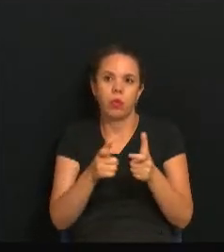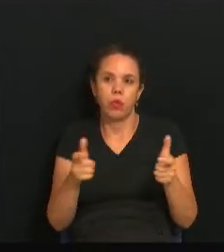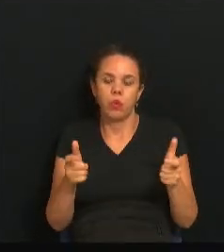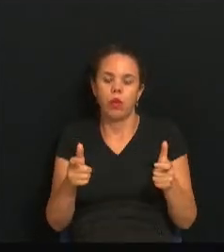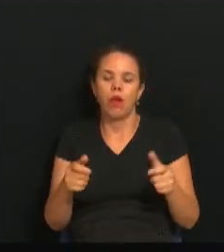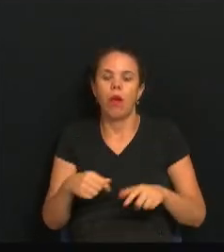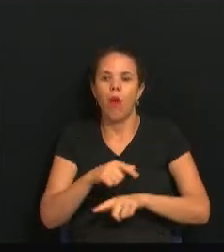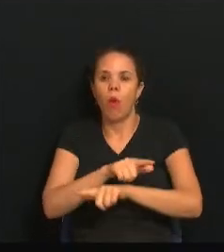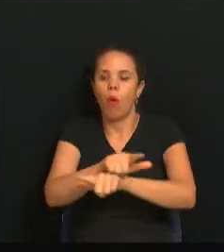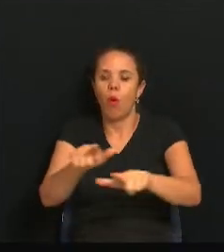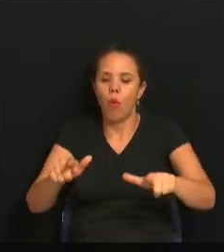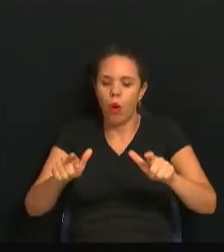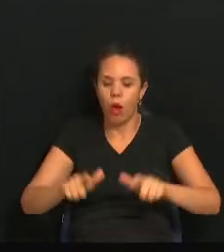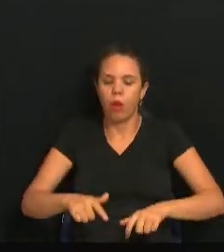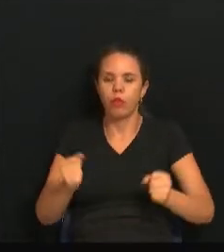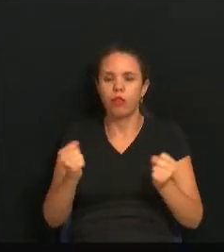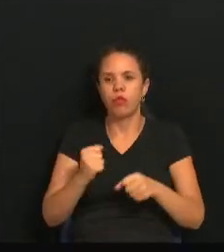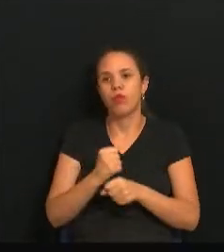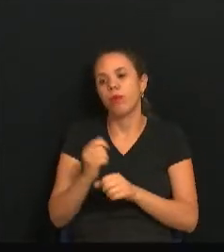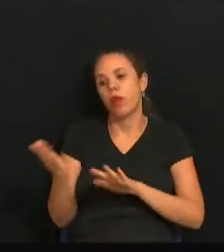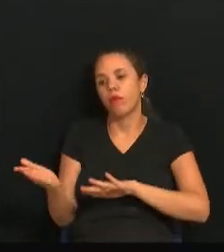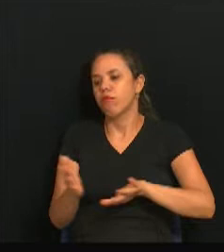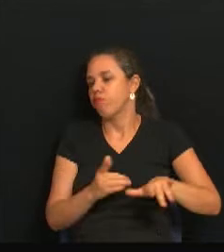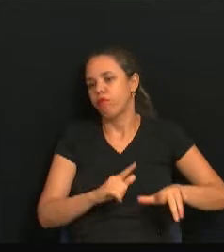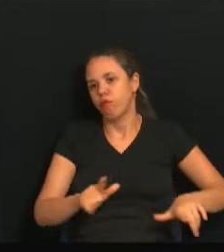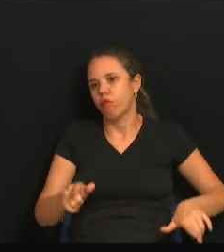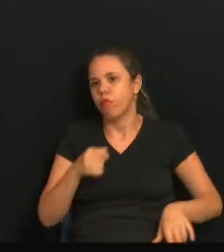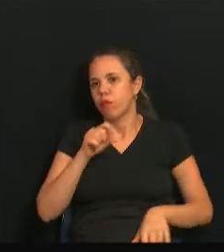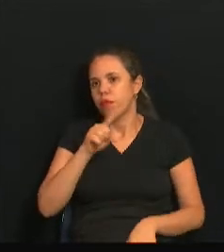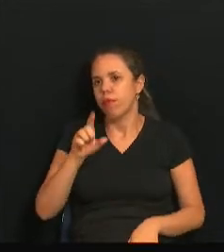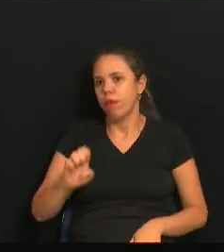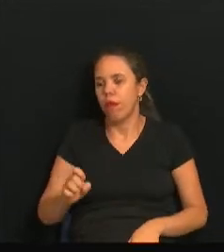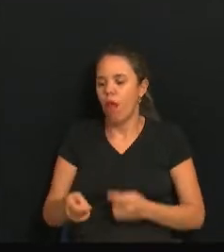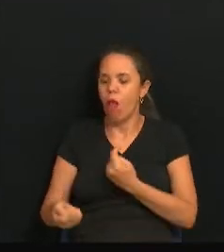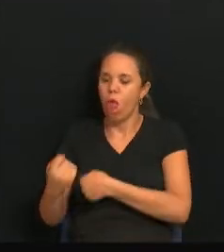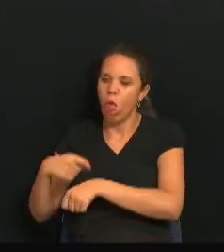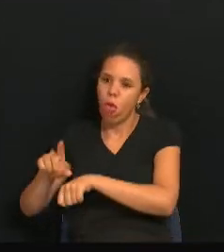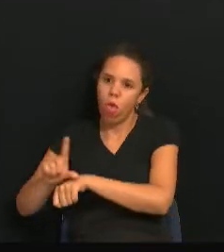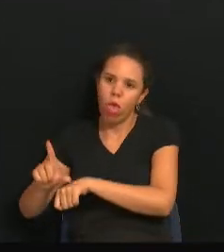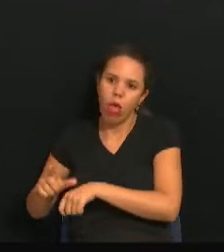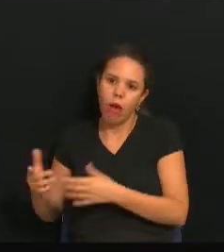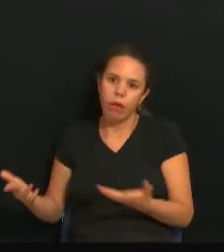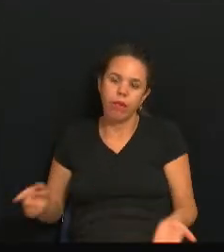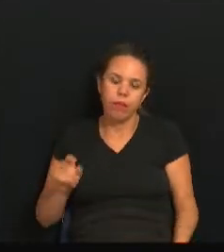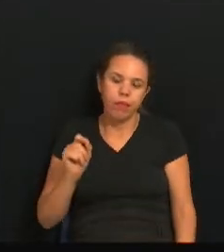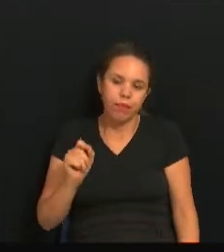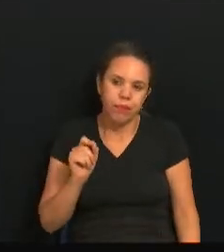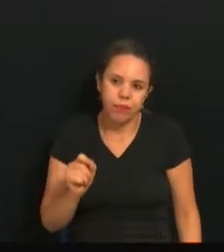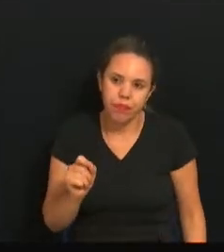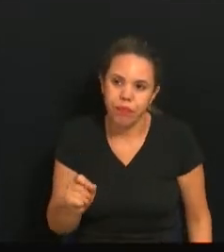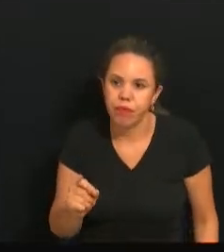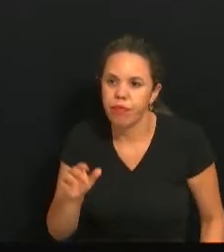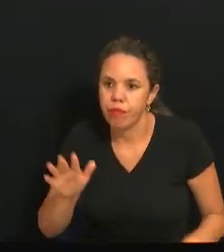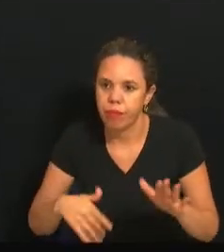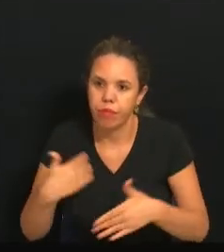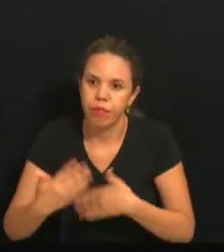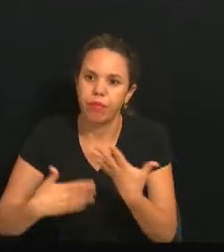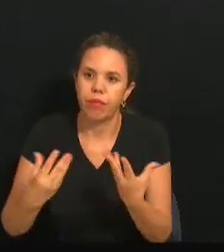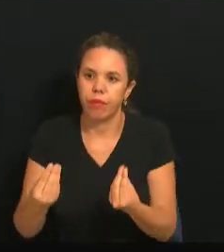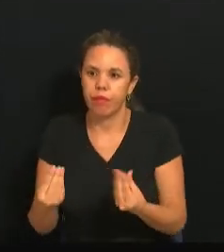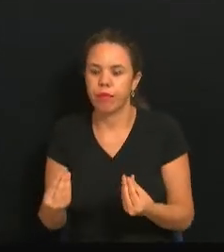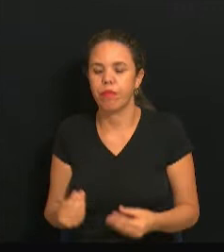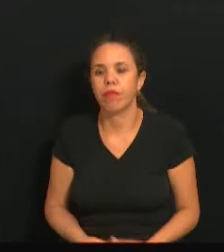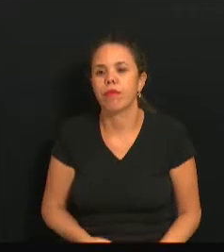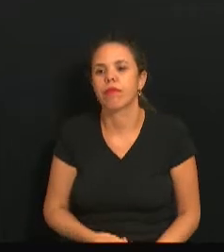município, hoje estão atribuídos como ZAI atividade econômica. E que, por muitas vezes, não